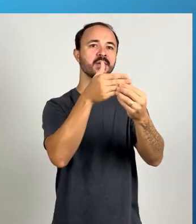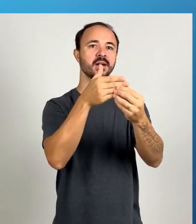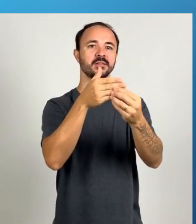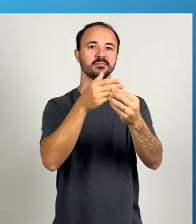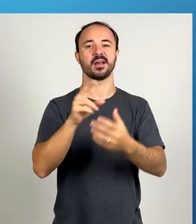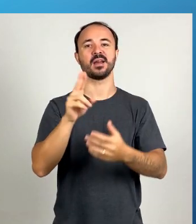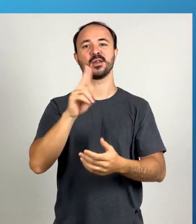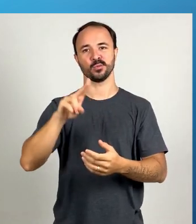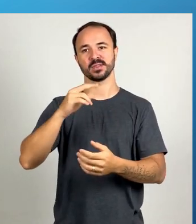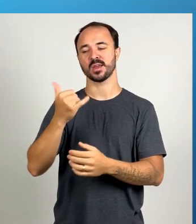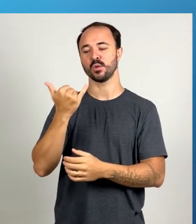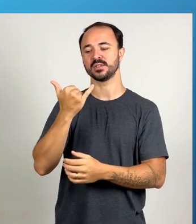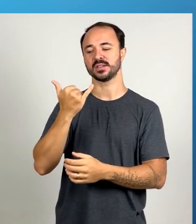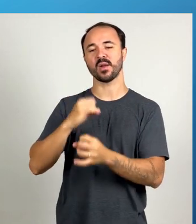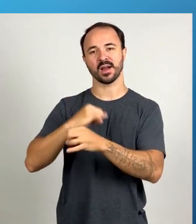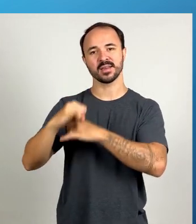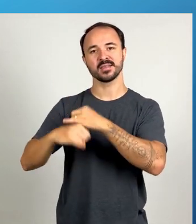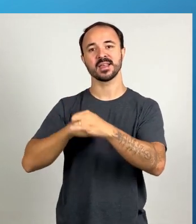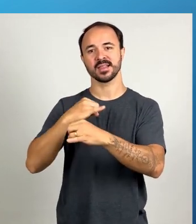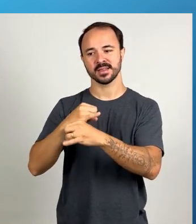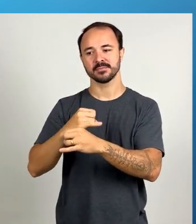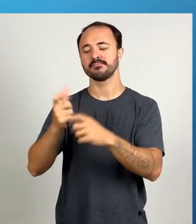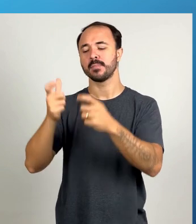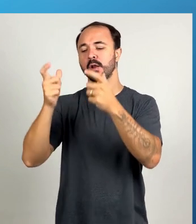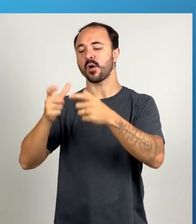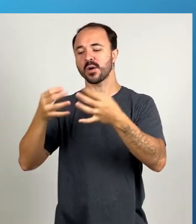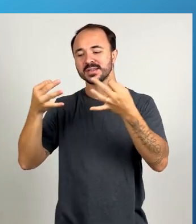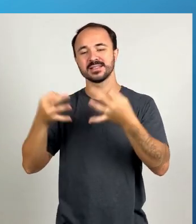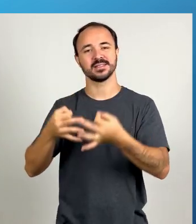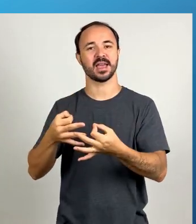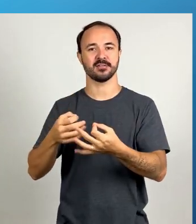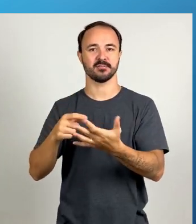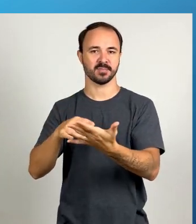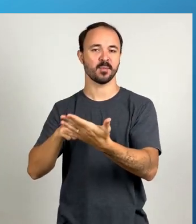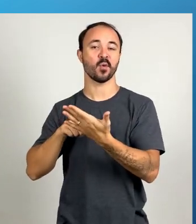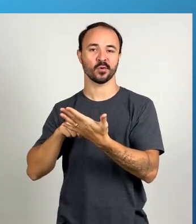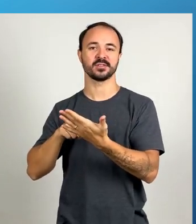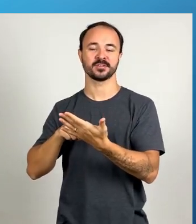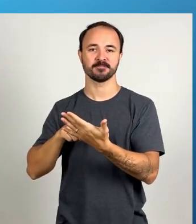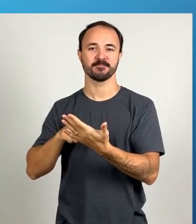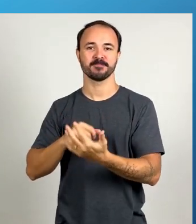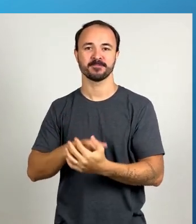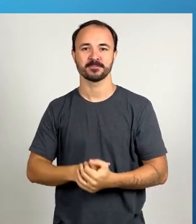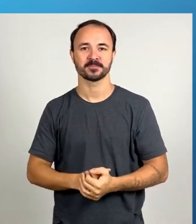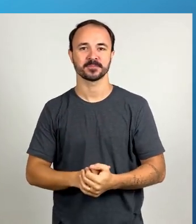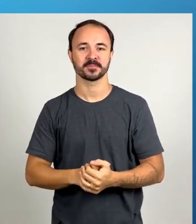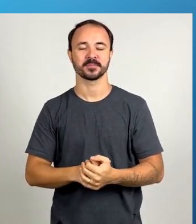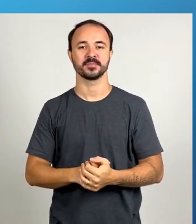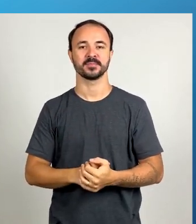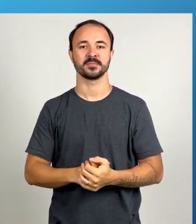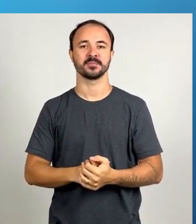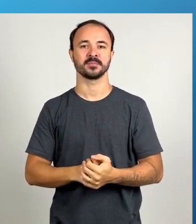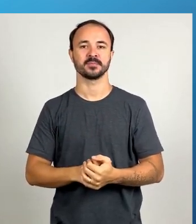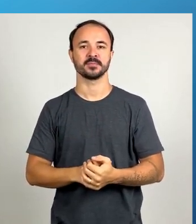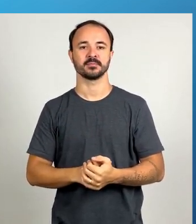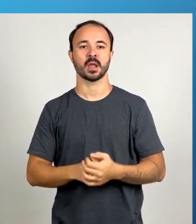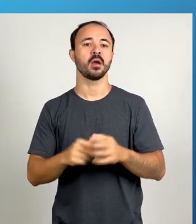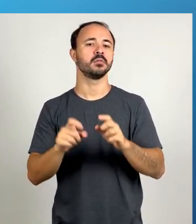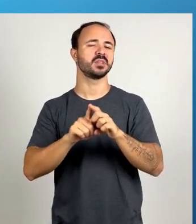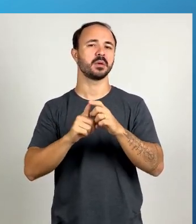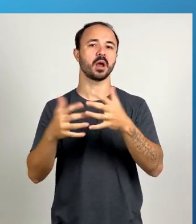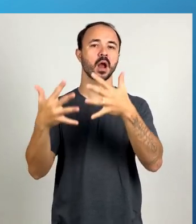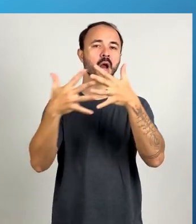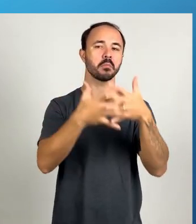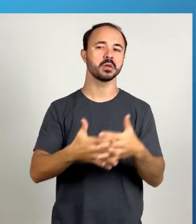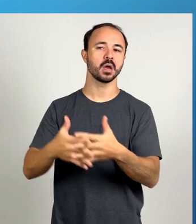lugares, né? Essas são as principais formas. Navegação e rastreamento,